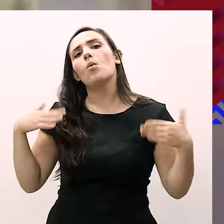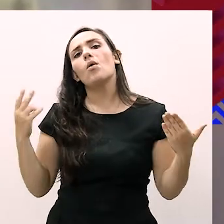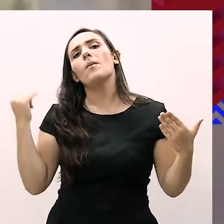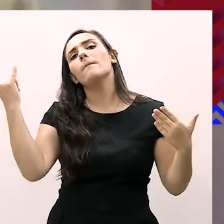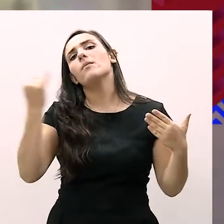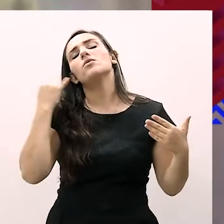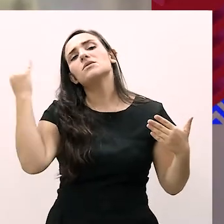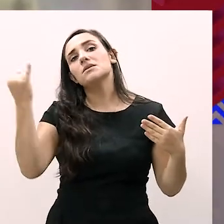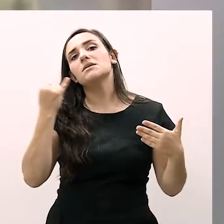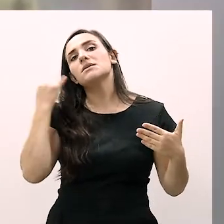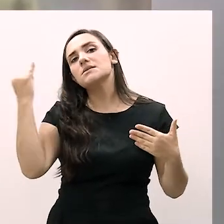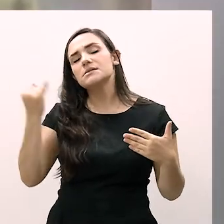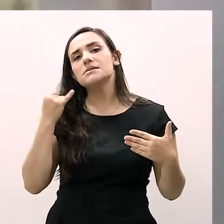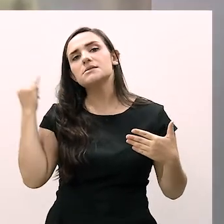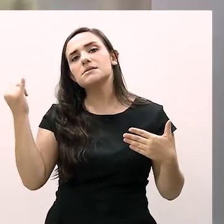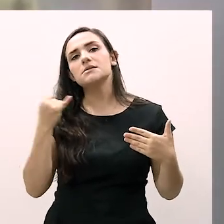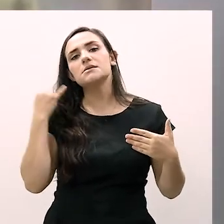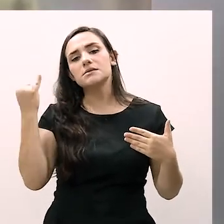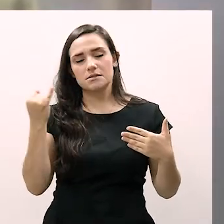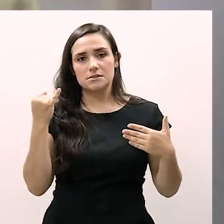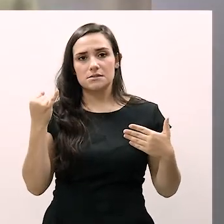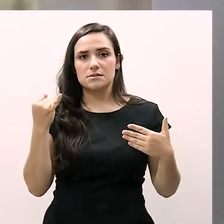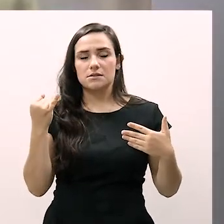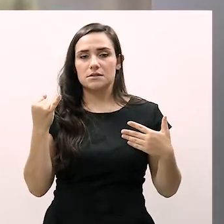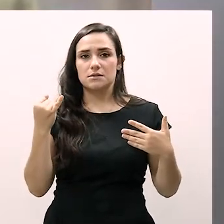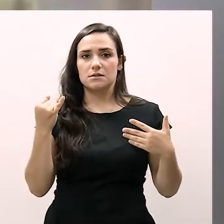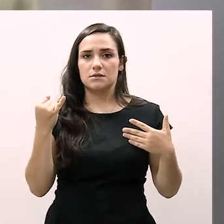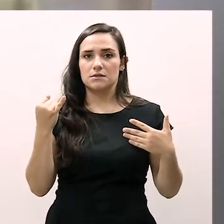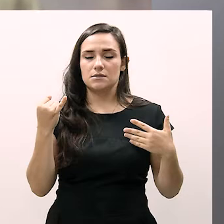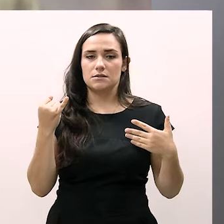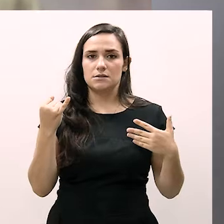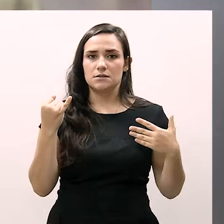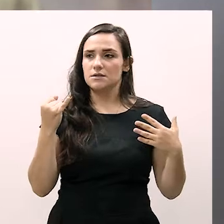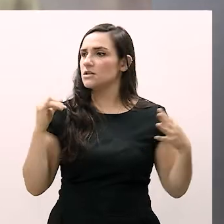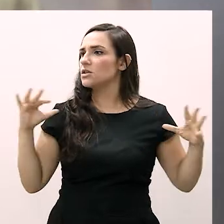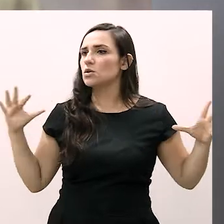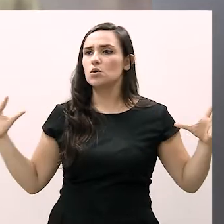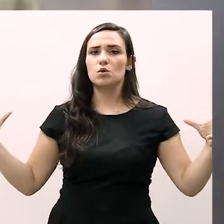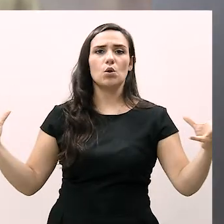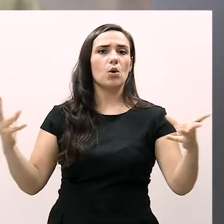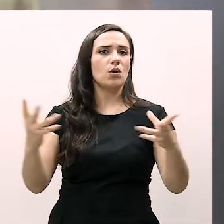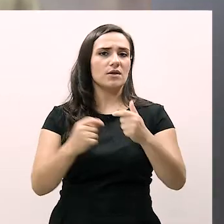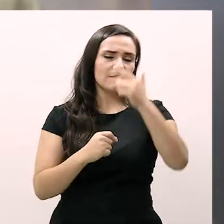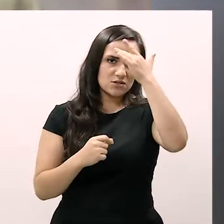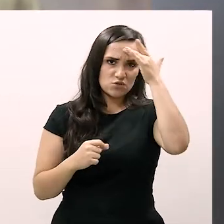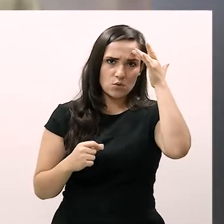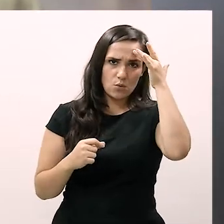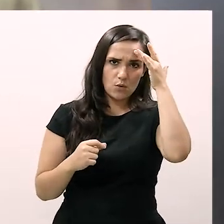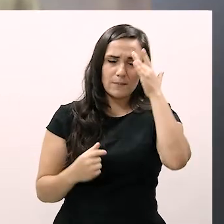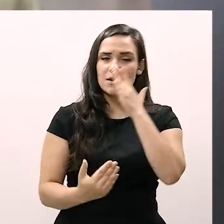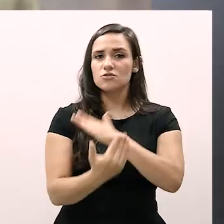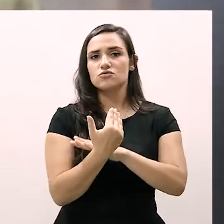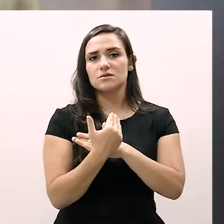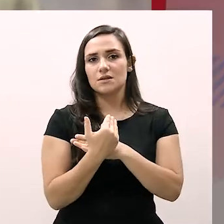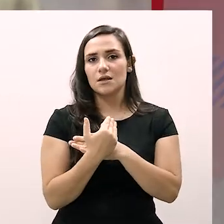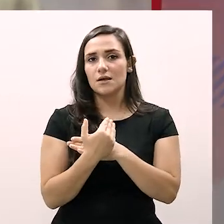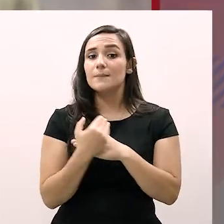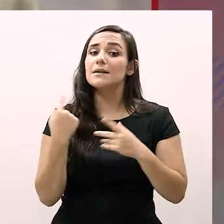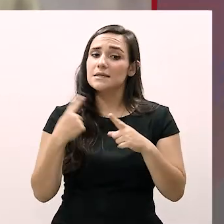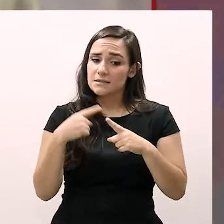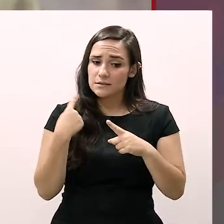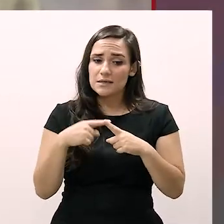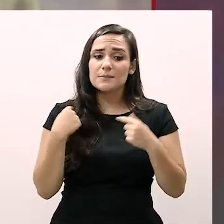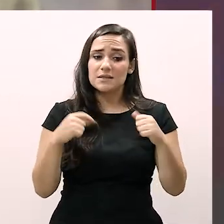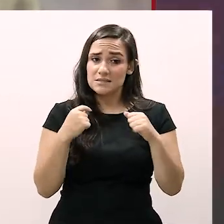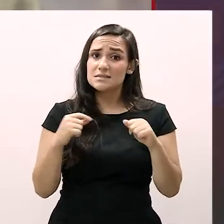é tomada, quando o médico faz essa indicação da cirurgia, que todos estejam, né, muito bem afinados com